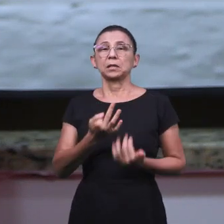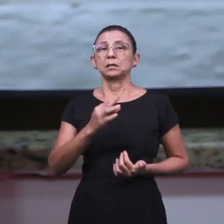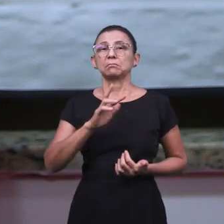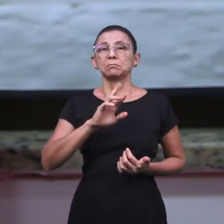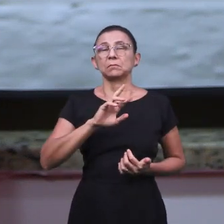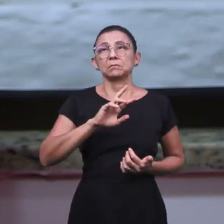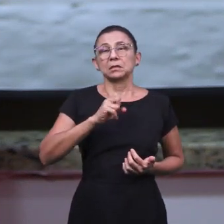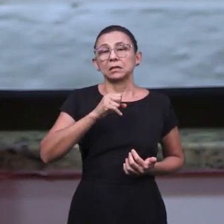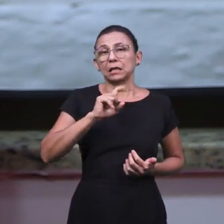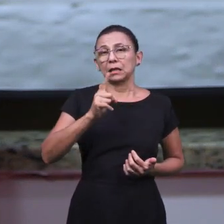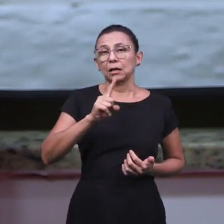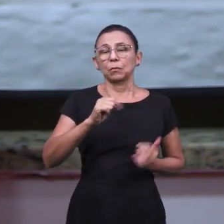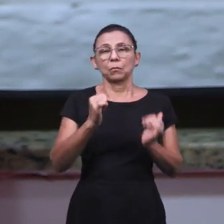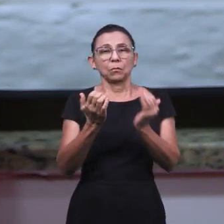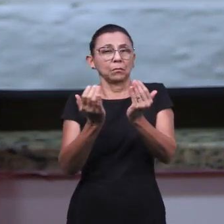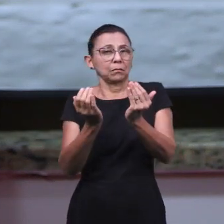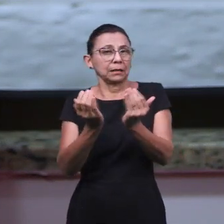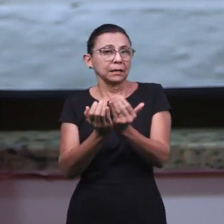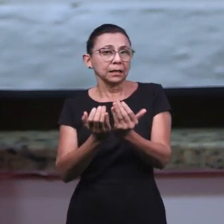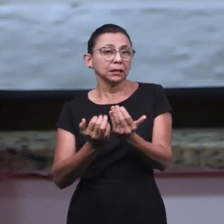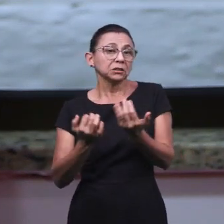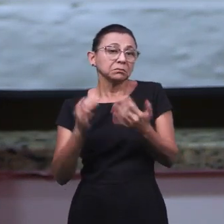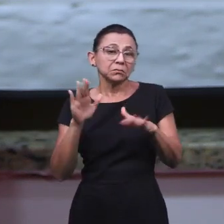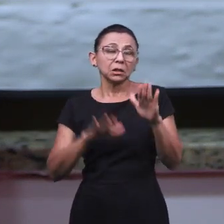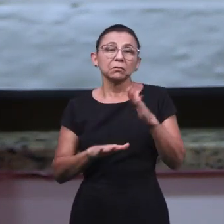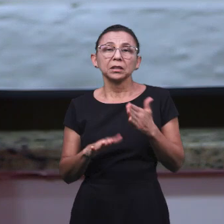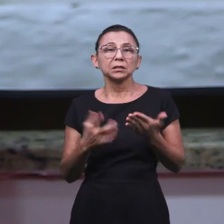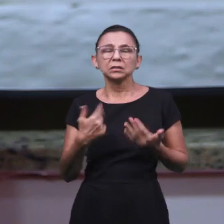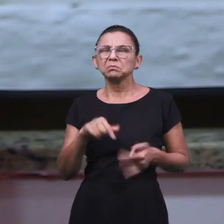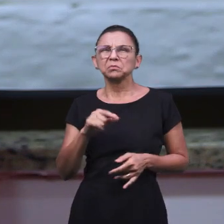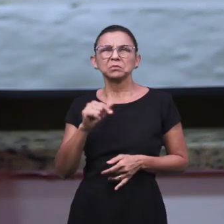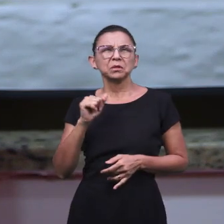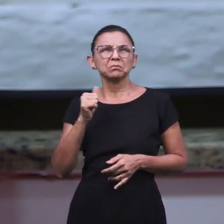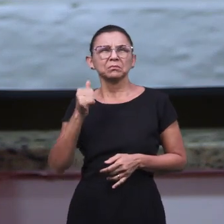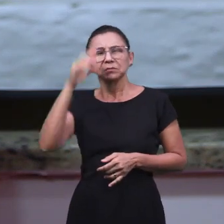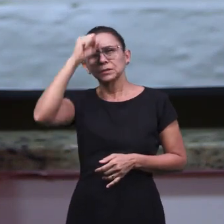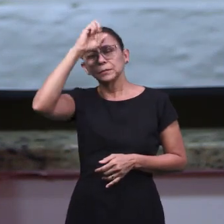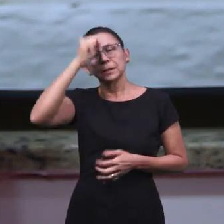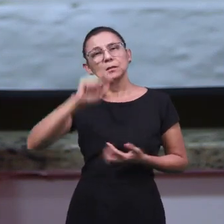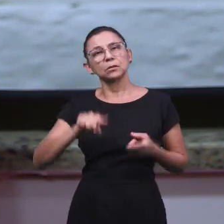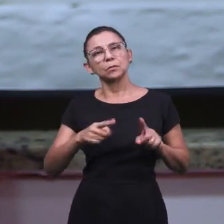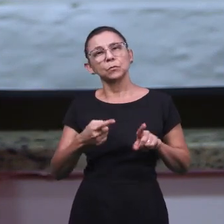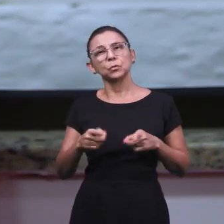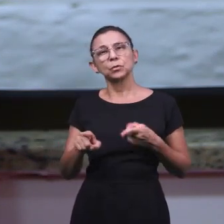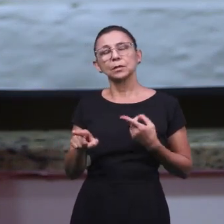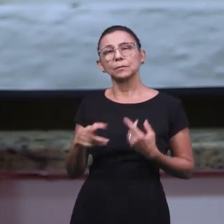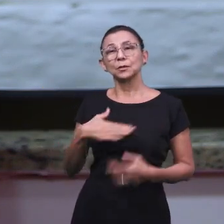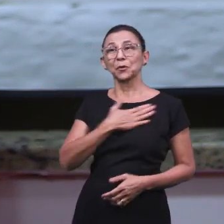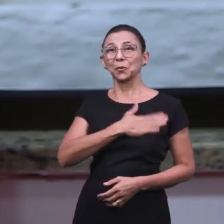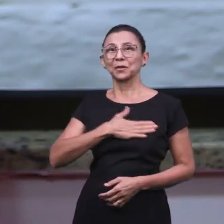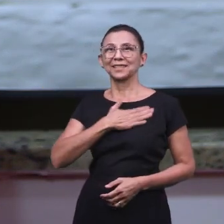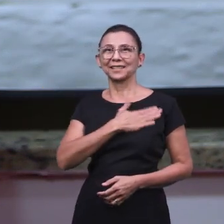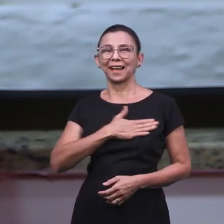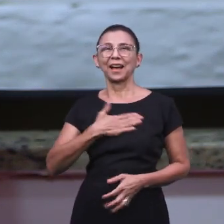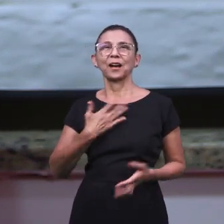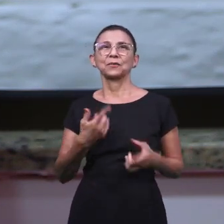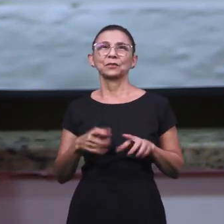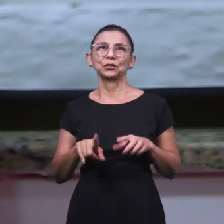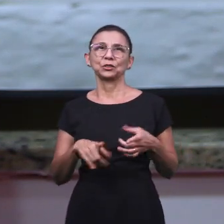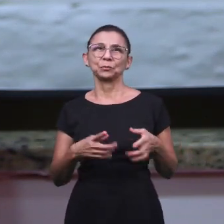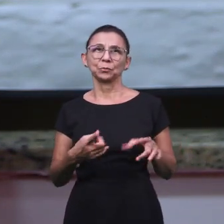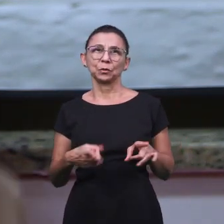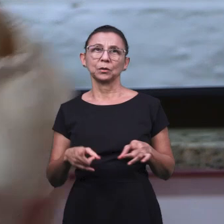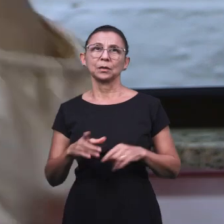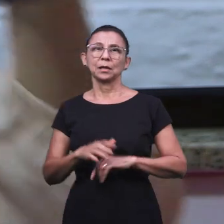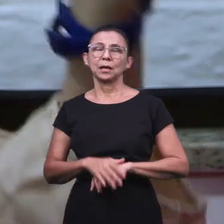tido essa oportunidade de ver isso. E eu percebi que daí fui ficando cada vez mais envolvida, embora eu tivesse sonhos